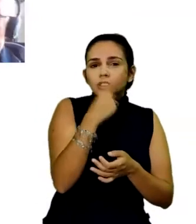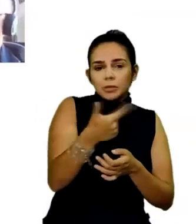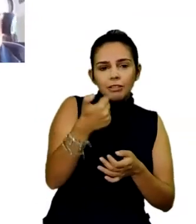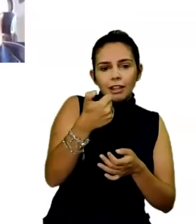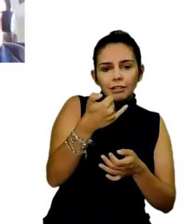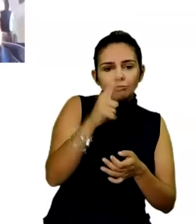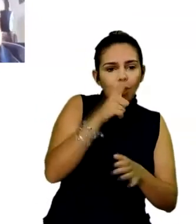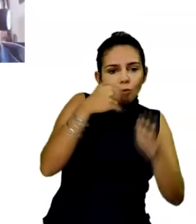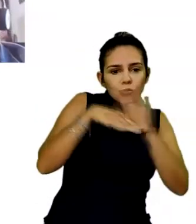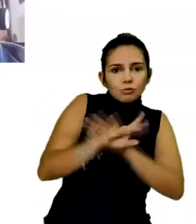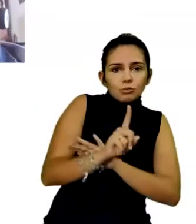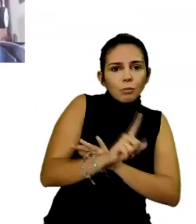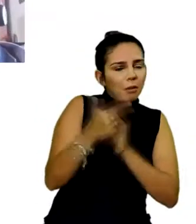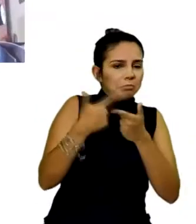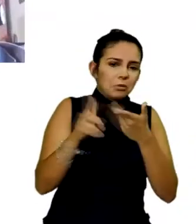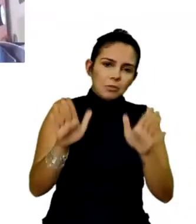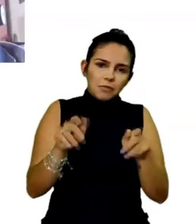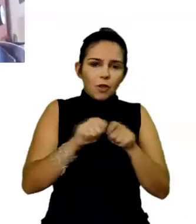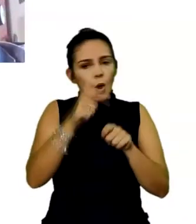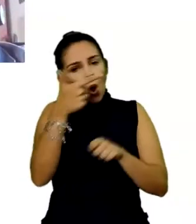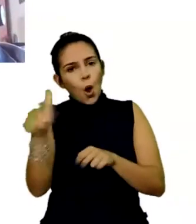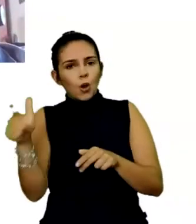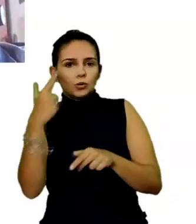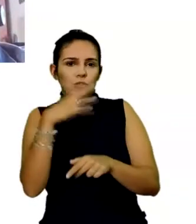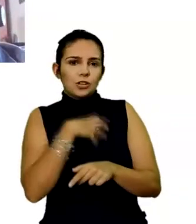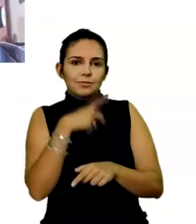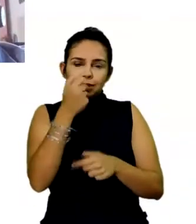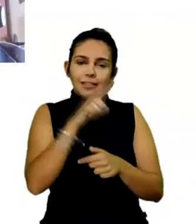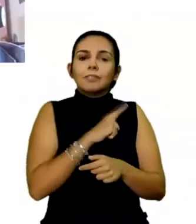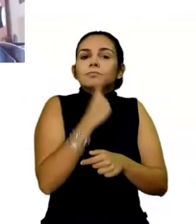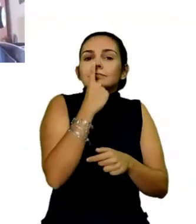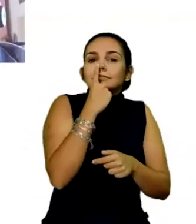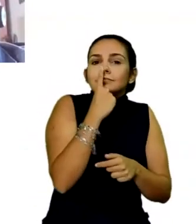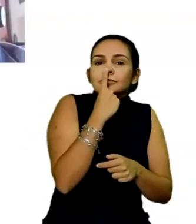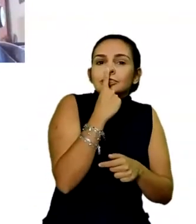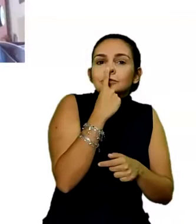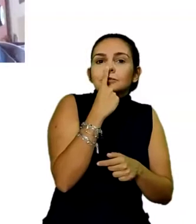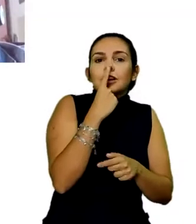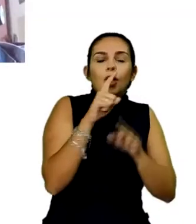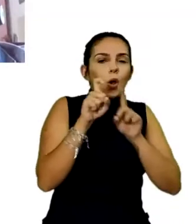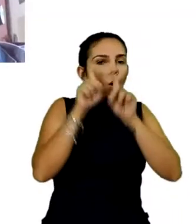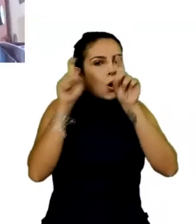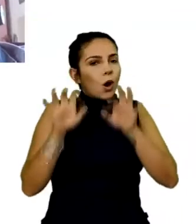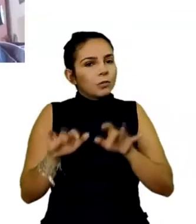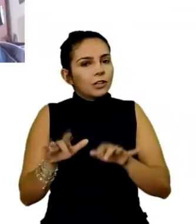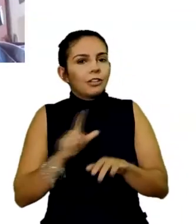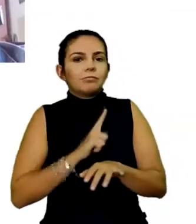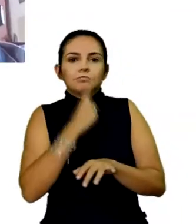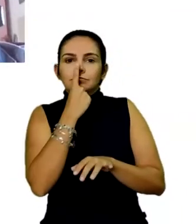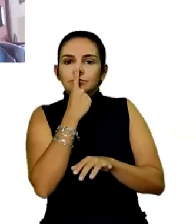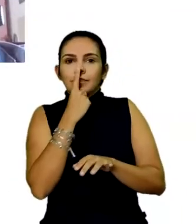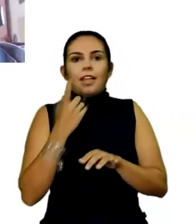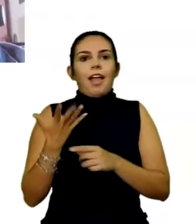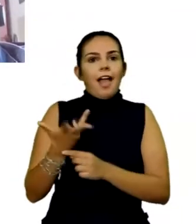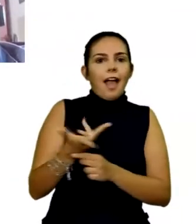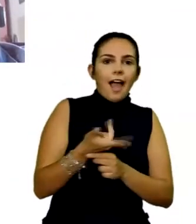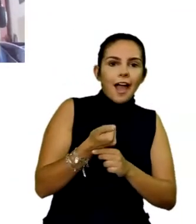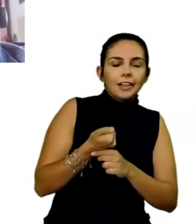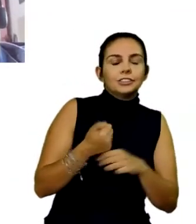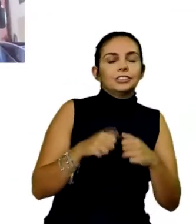a caneta, com o lápis, é problema. É a mesma coisa, você tem que ter intimidade com o computador, você tem que ter intimidade com a arte